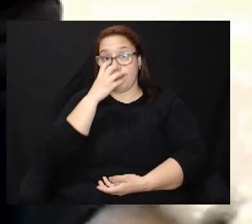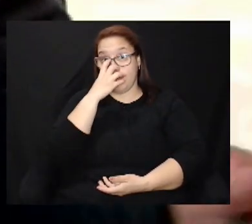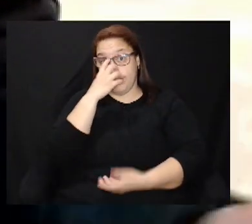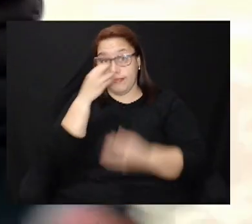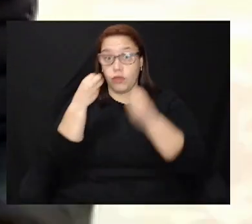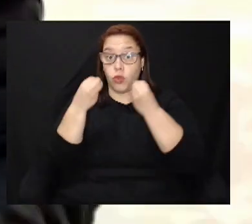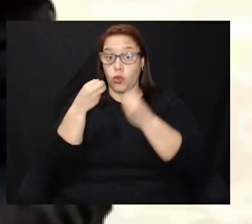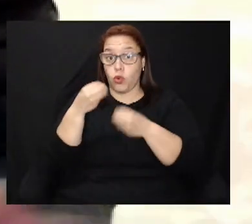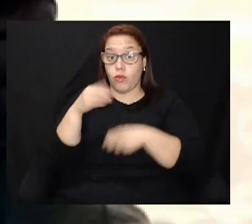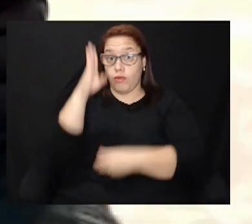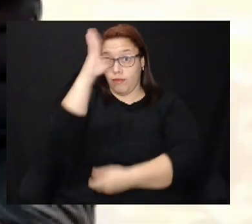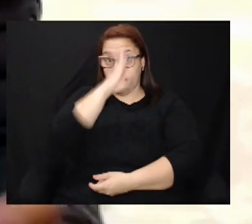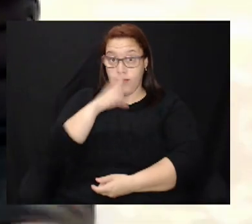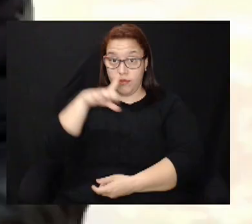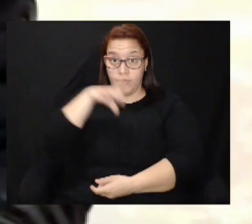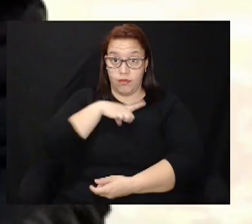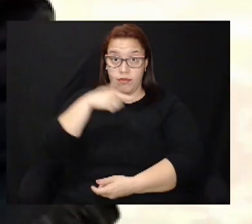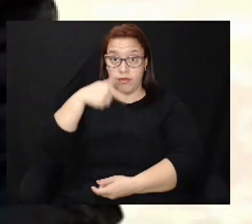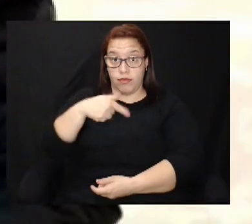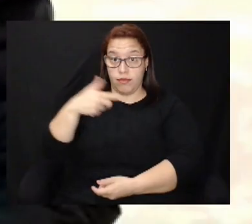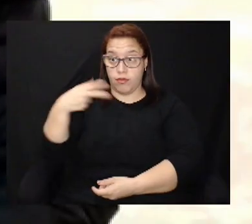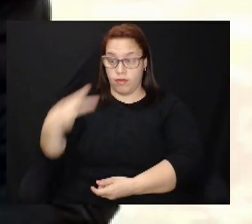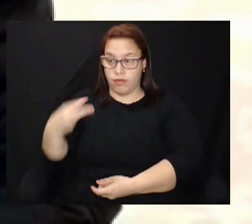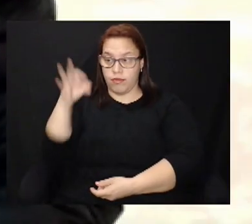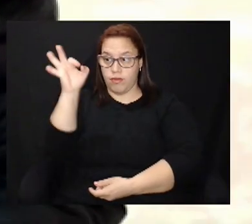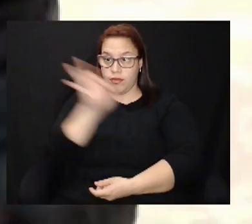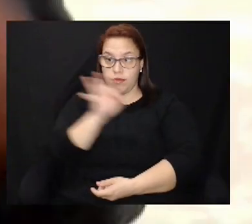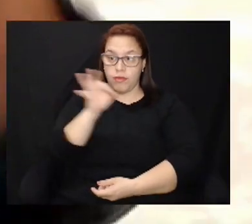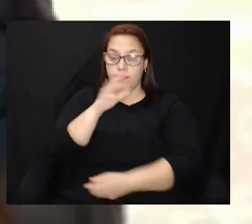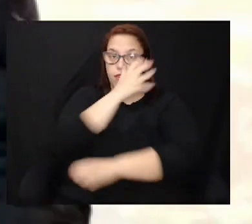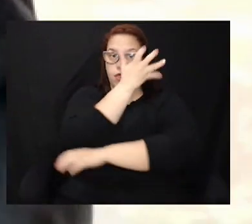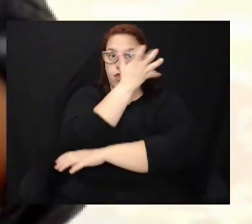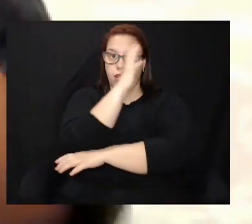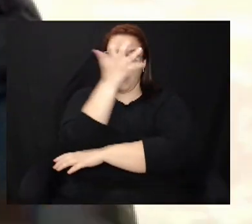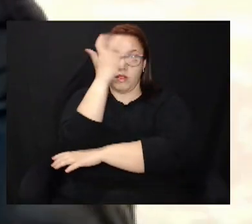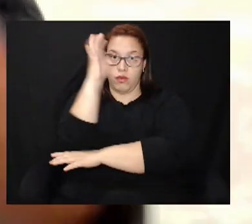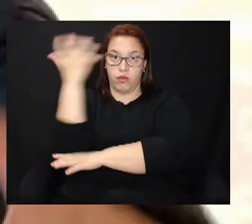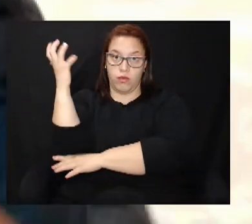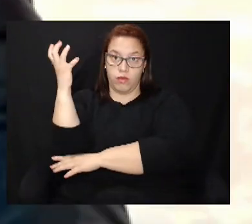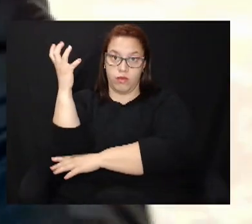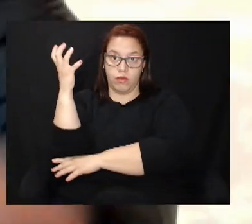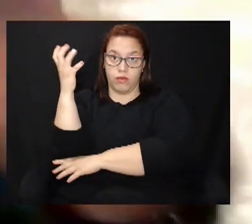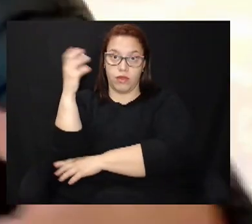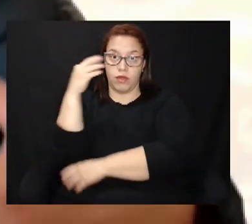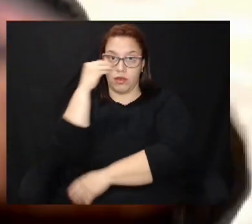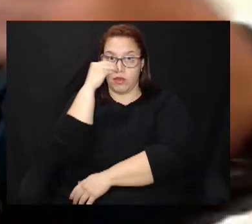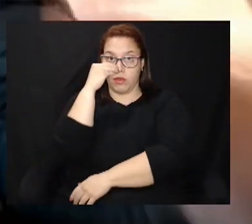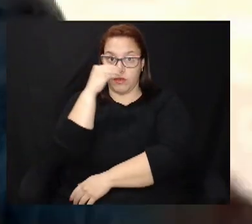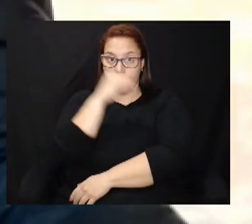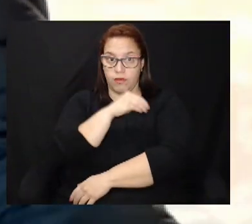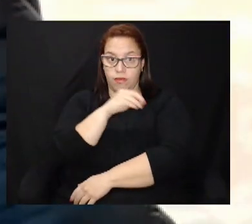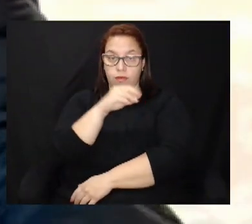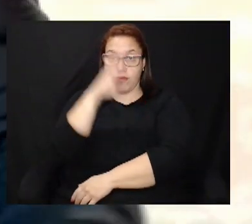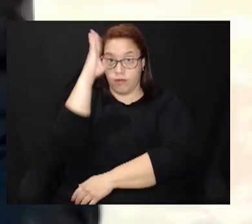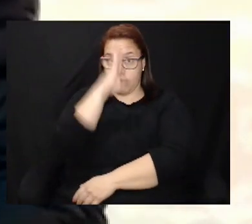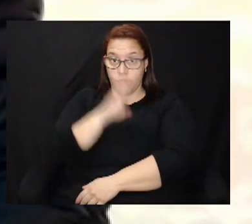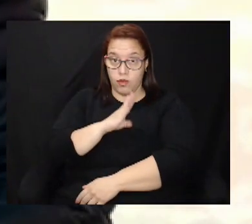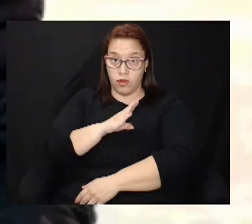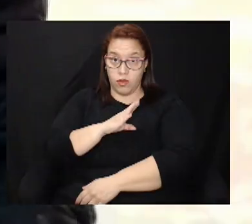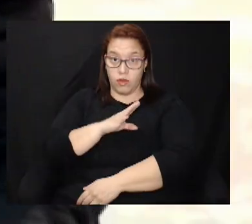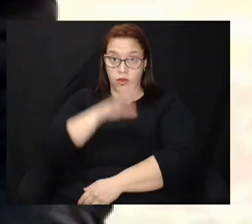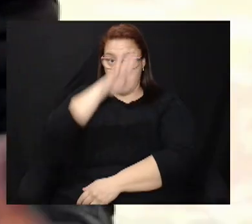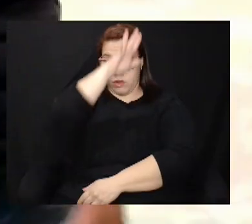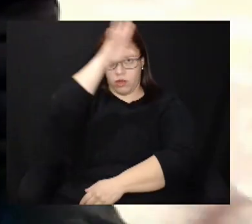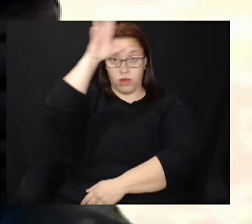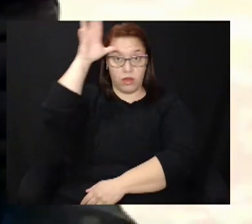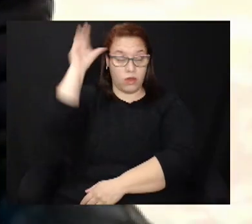tem 62% da floresta, essa renúncia dos brasileiros, dos amazônidas,